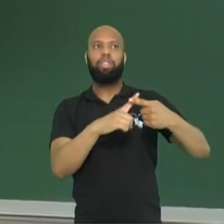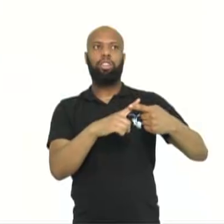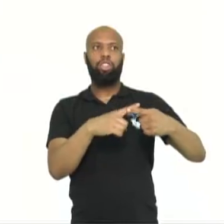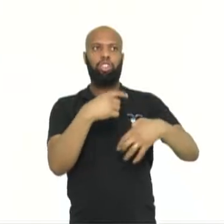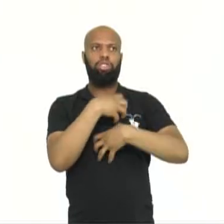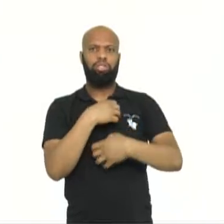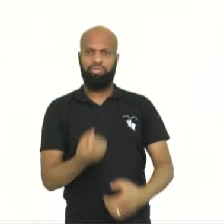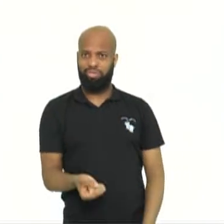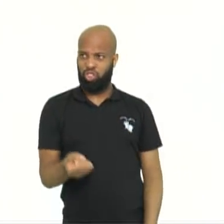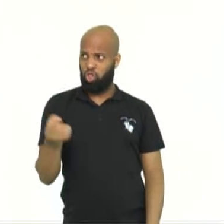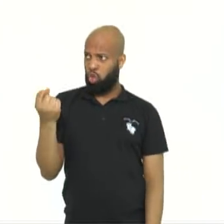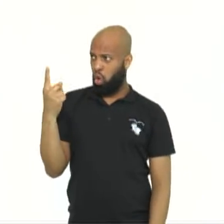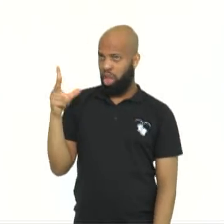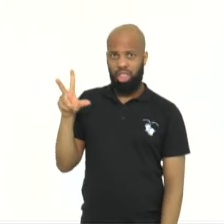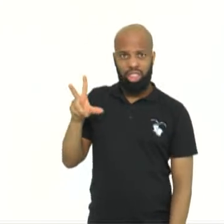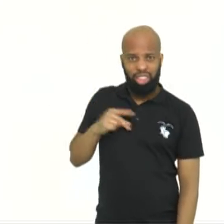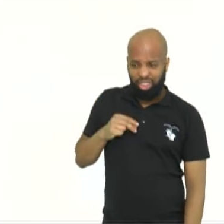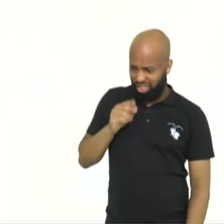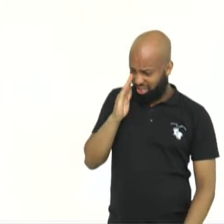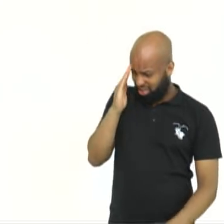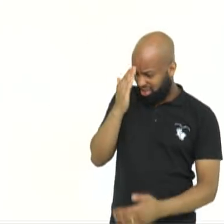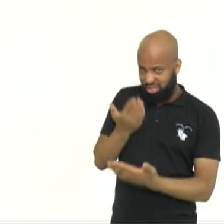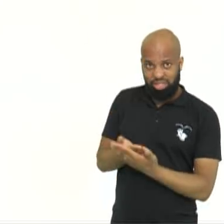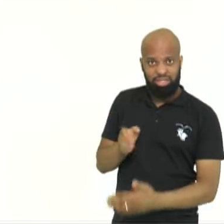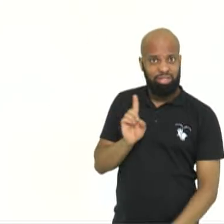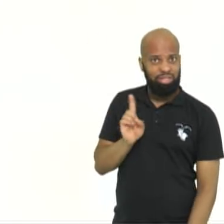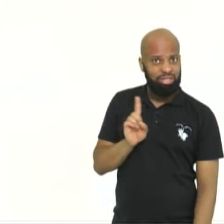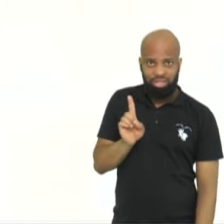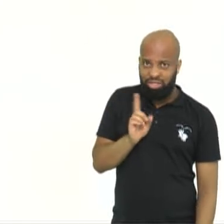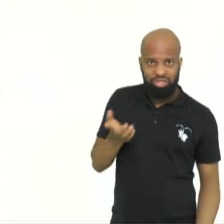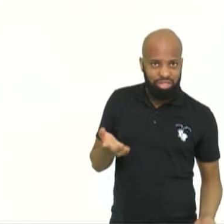foi espantosa, inacreditável, né?